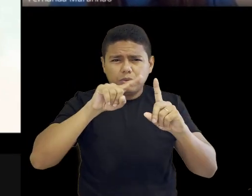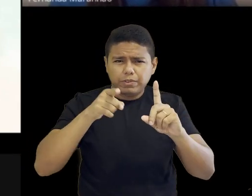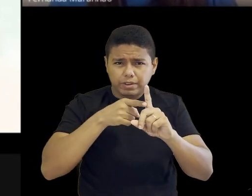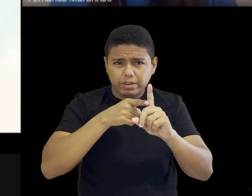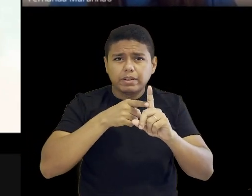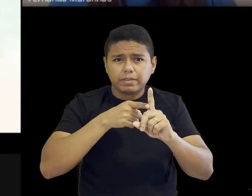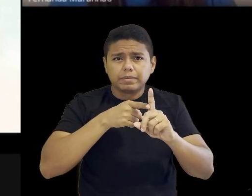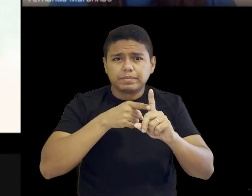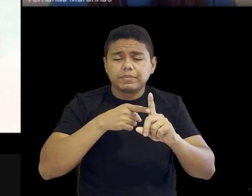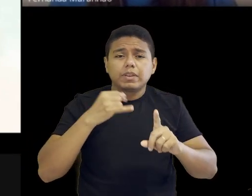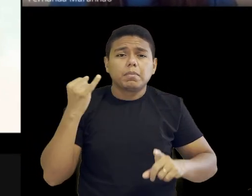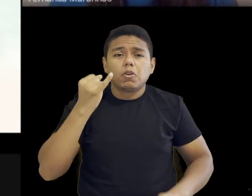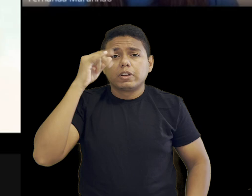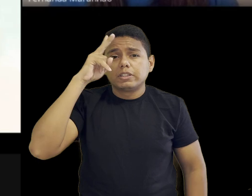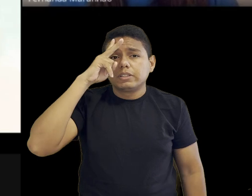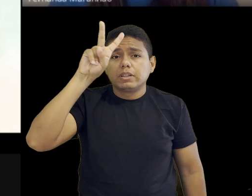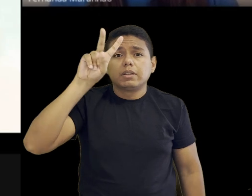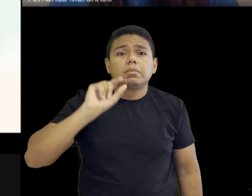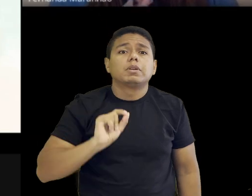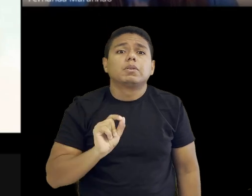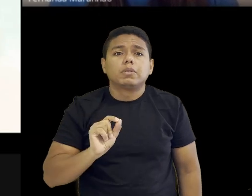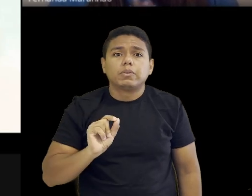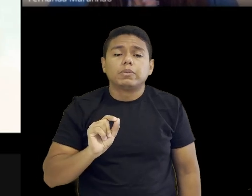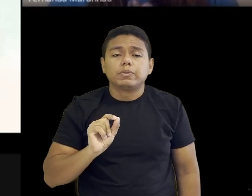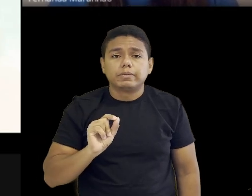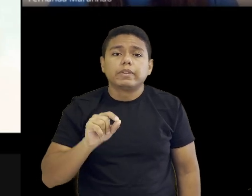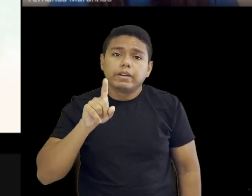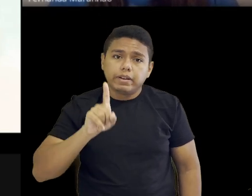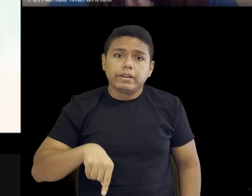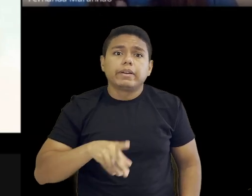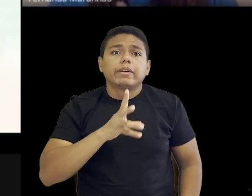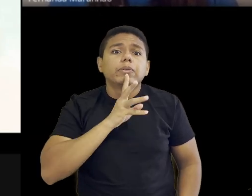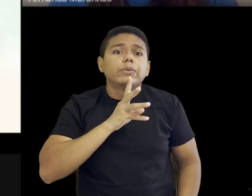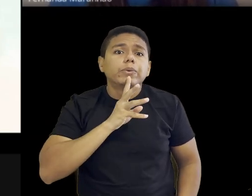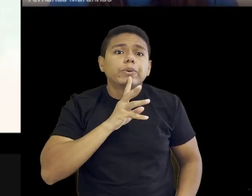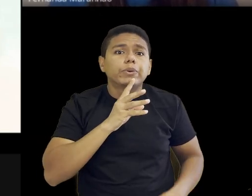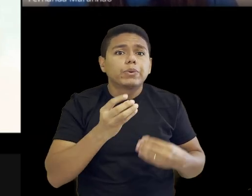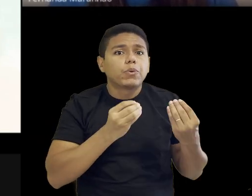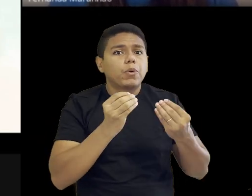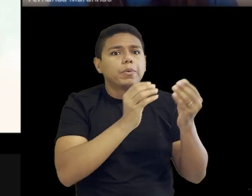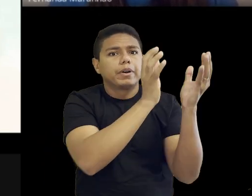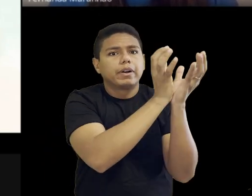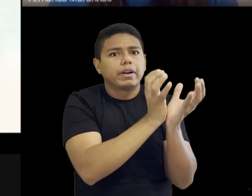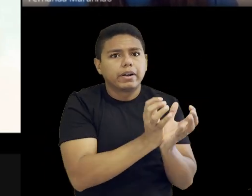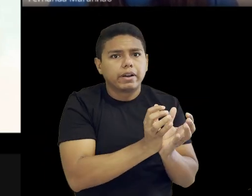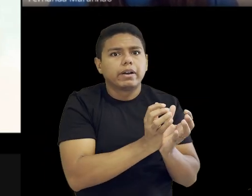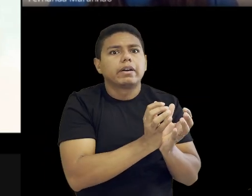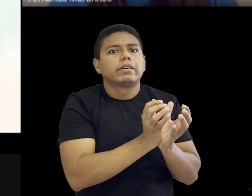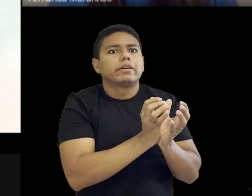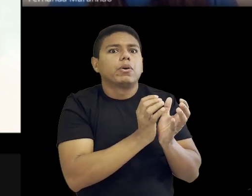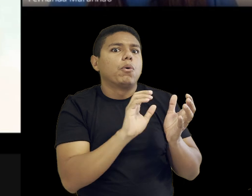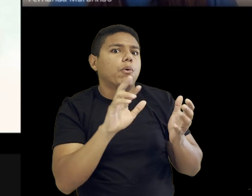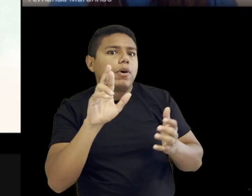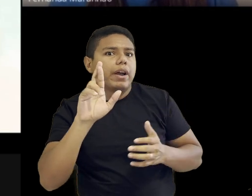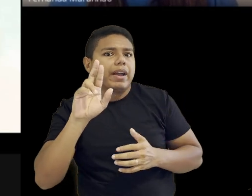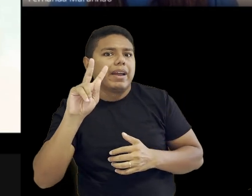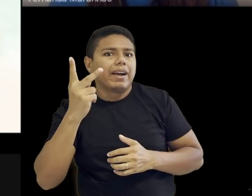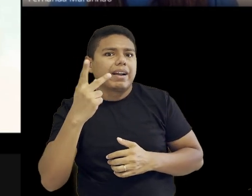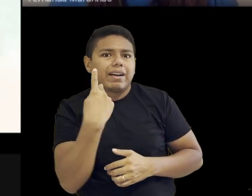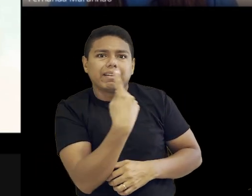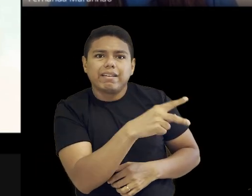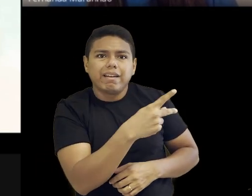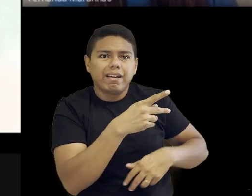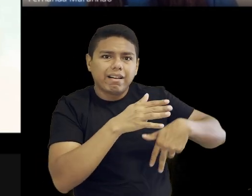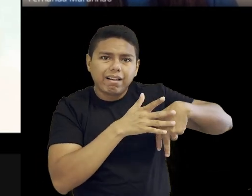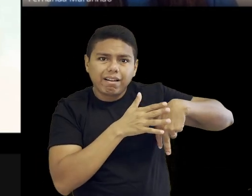na gravidez, é sempre importante lembrar, é muito significativo conhecer qual a classificação do fator RH dessa